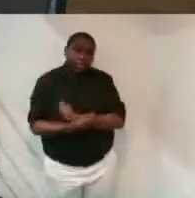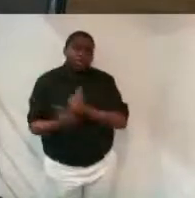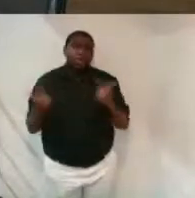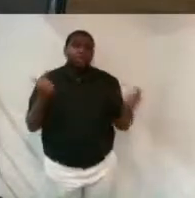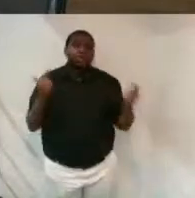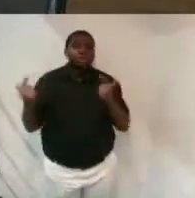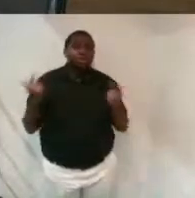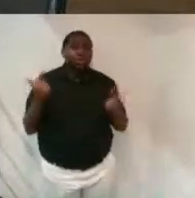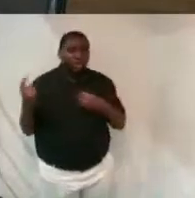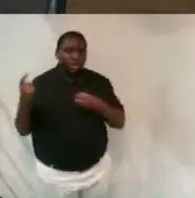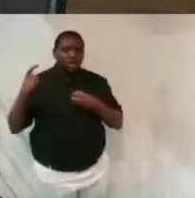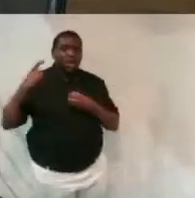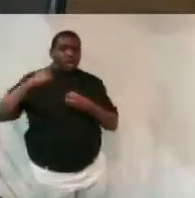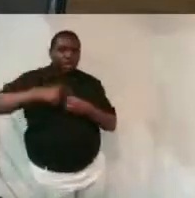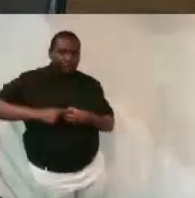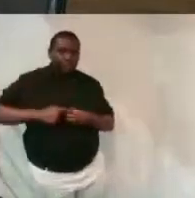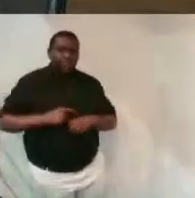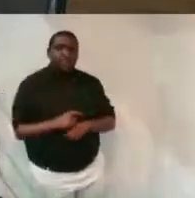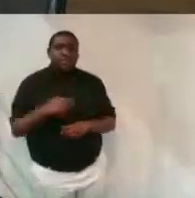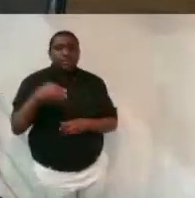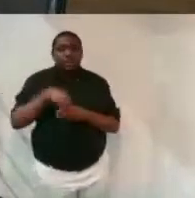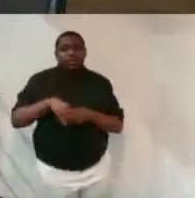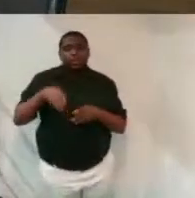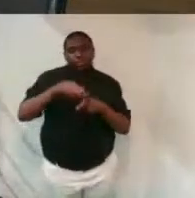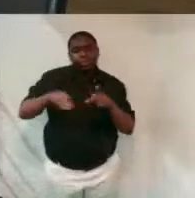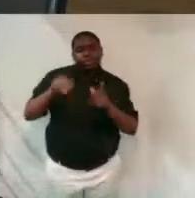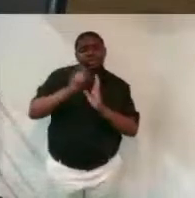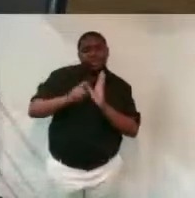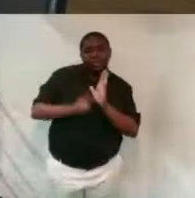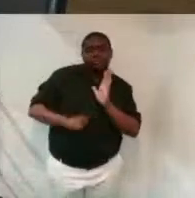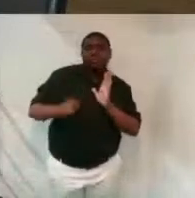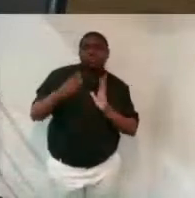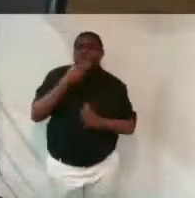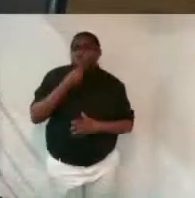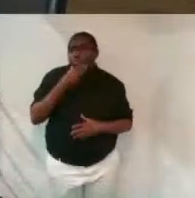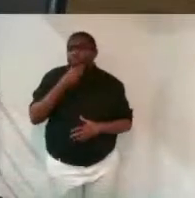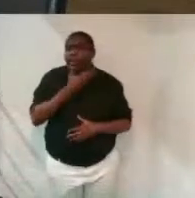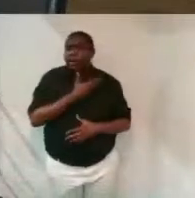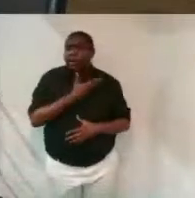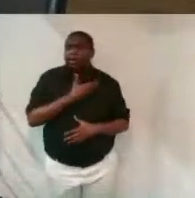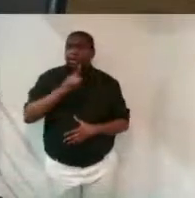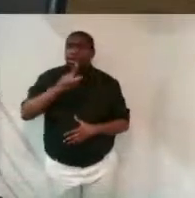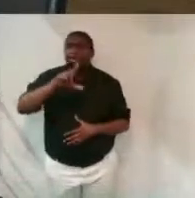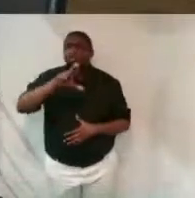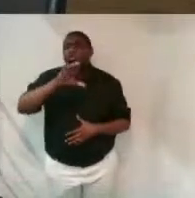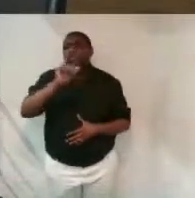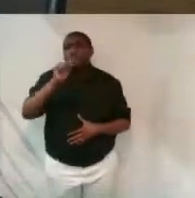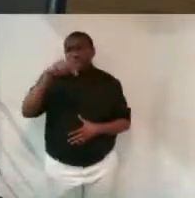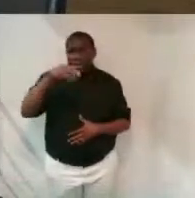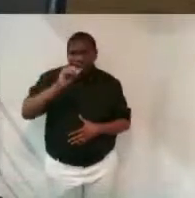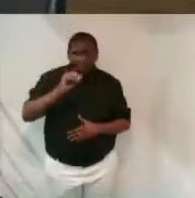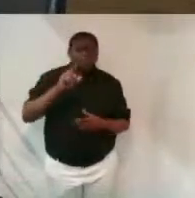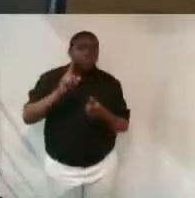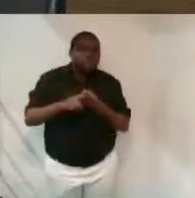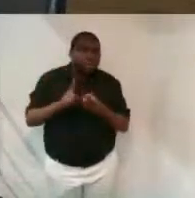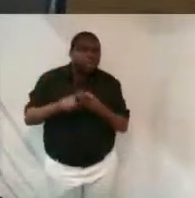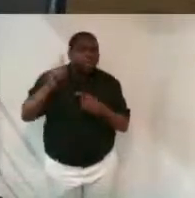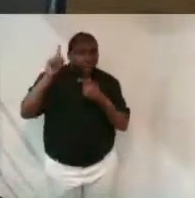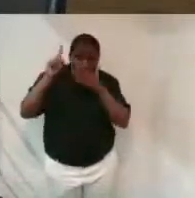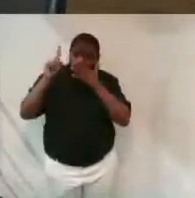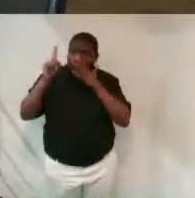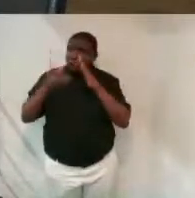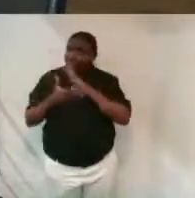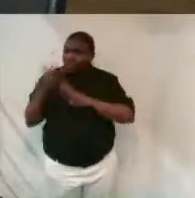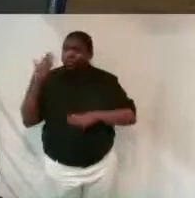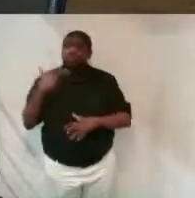pelo Ministério Público. Quem escreveu esse capítulo foi o nosso queridíssimo colega, doutor Luciano Lobé, que também está lá na República Dominicana, não pôde estar